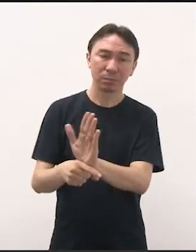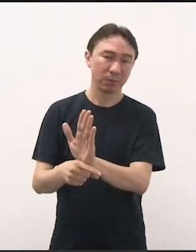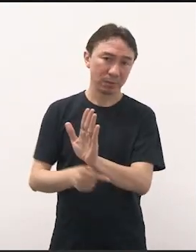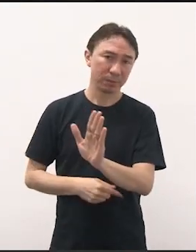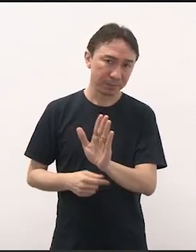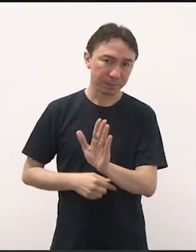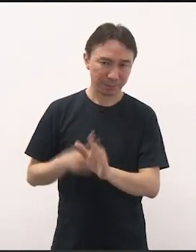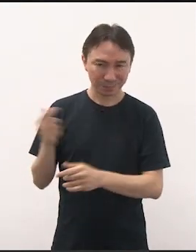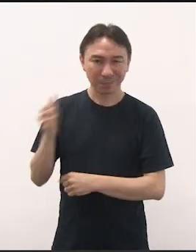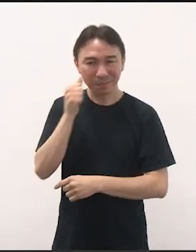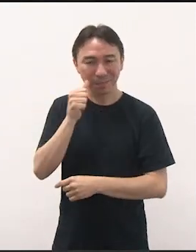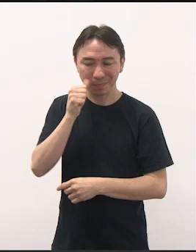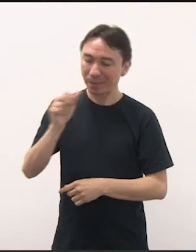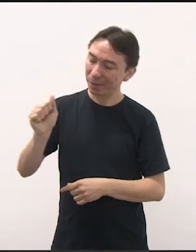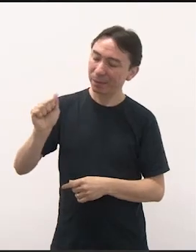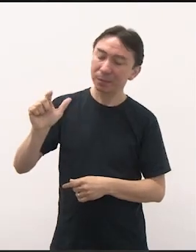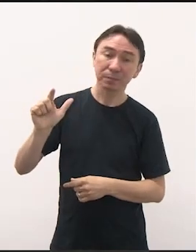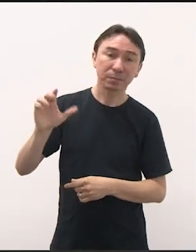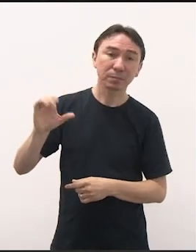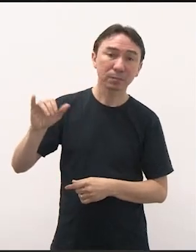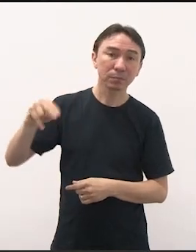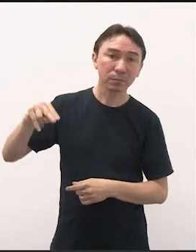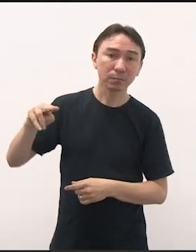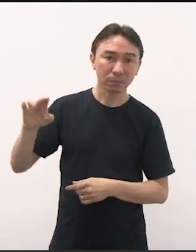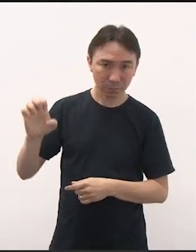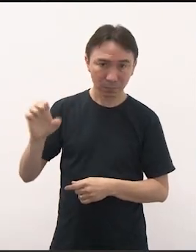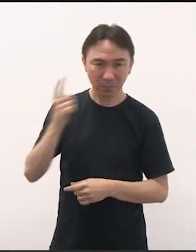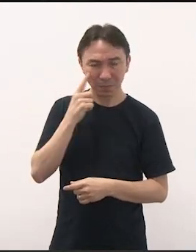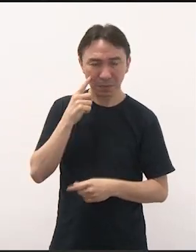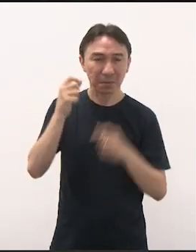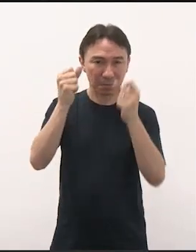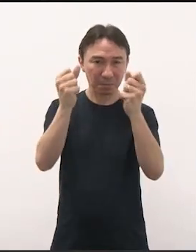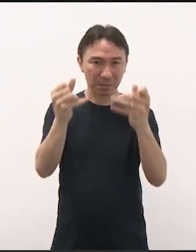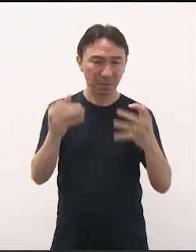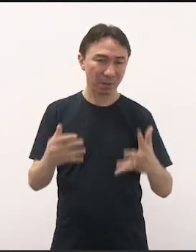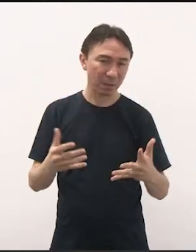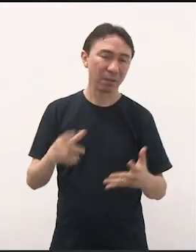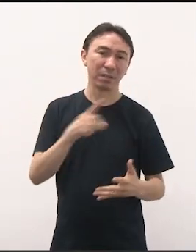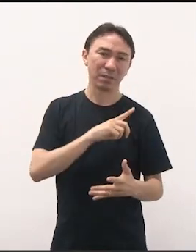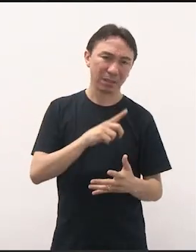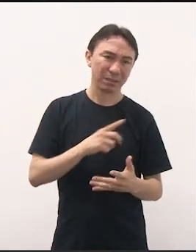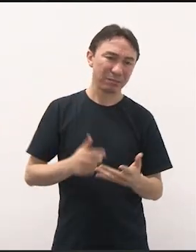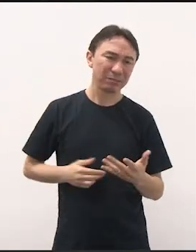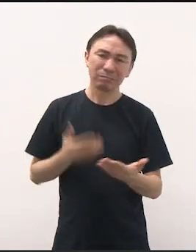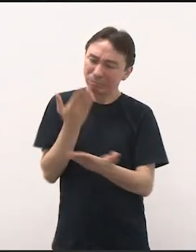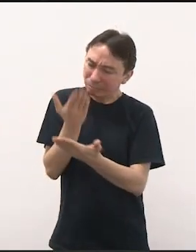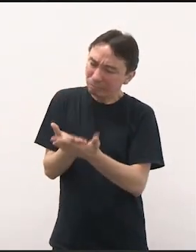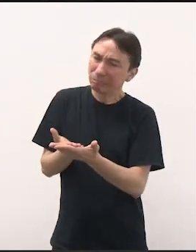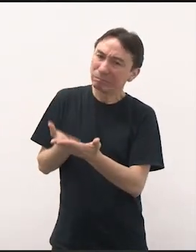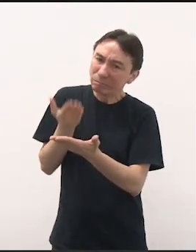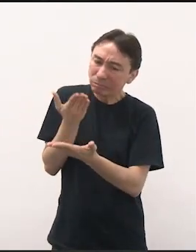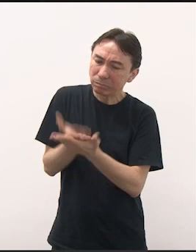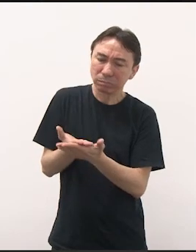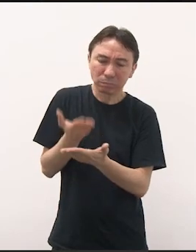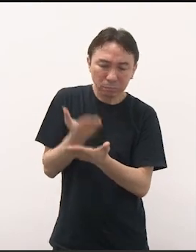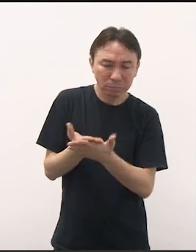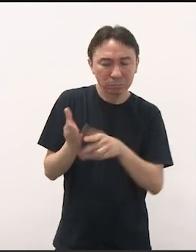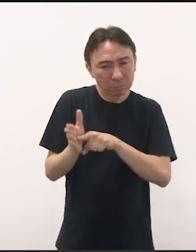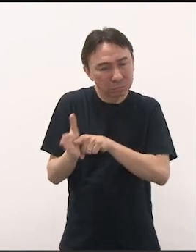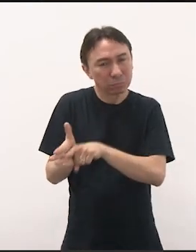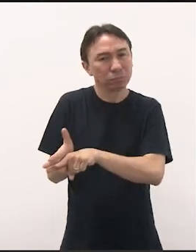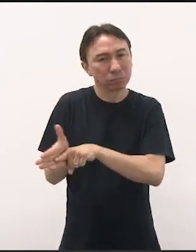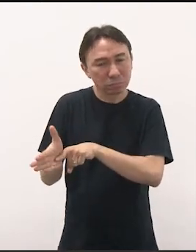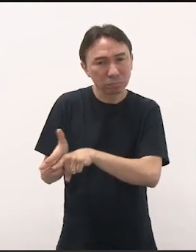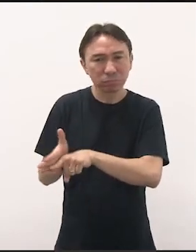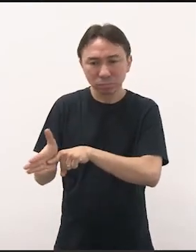dessas ações. Elas estão embasadas em estudos, né, em formas que a gente aborda a questão do